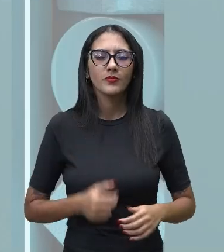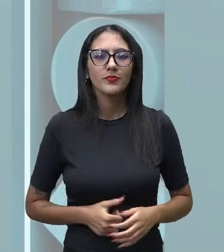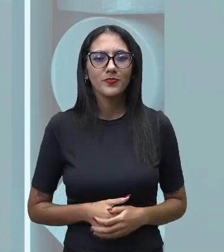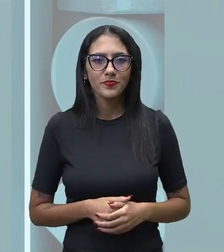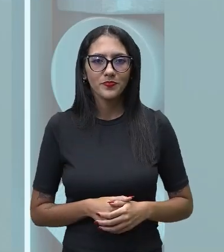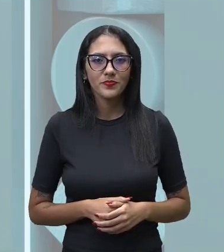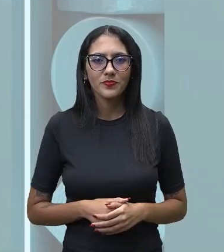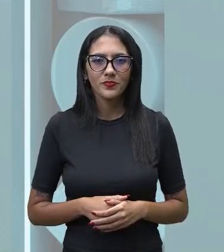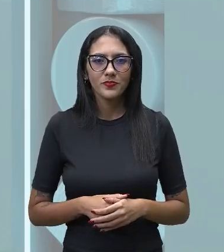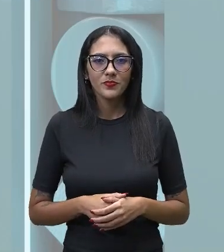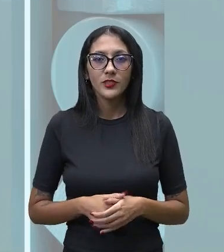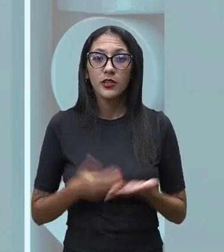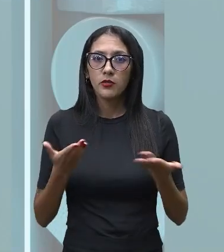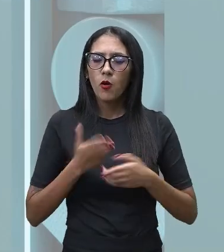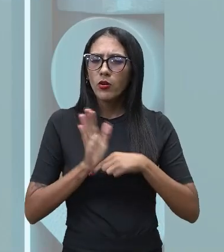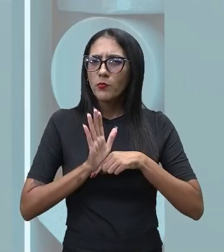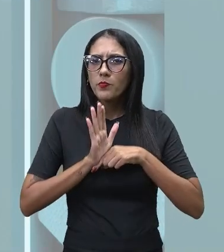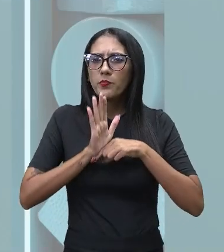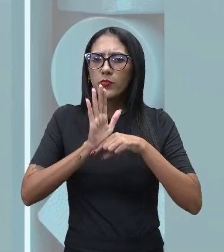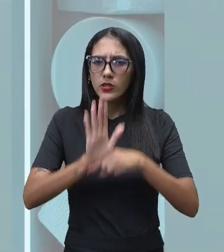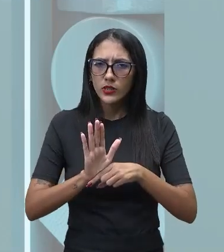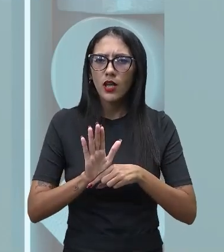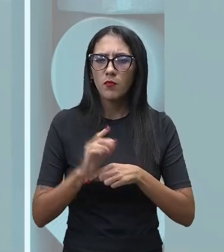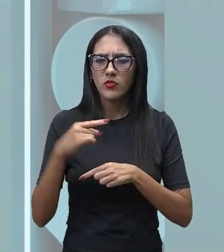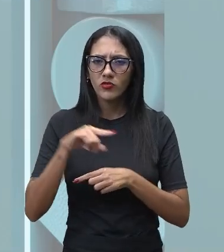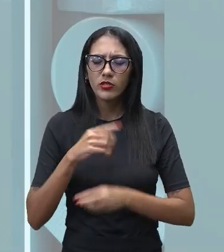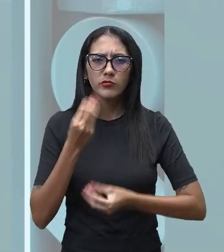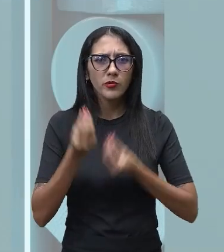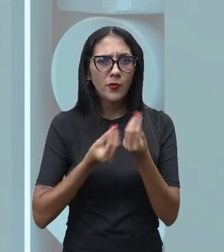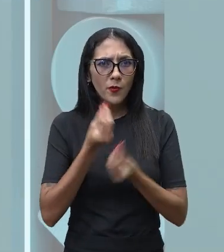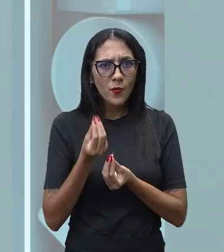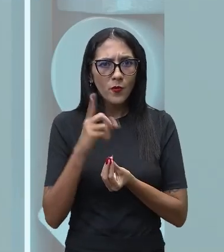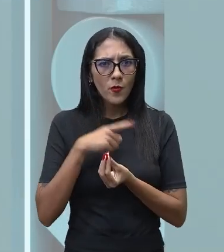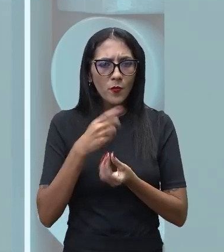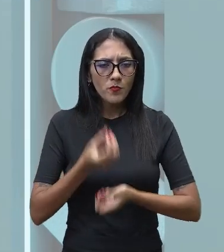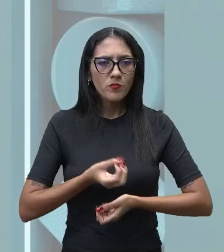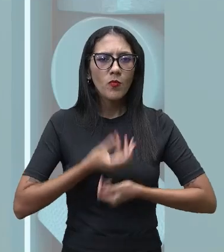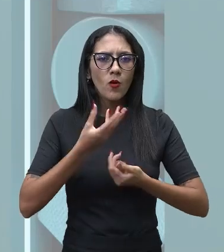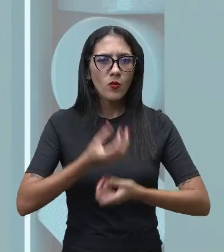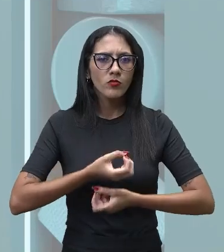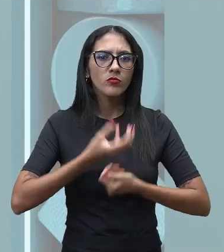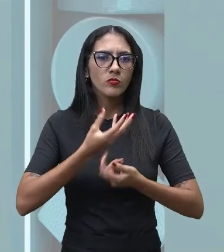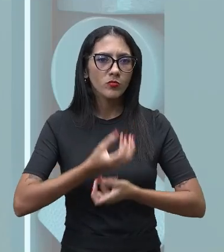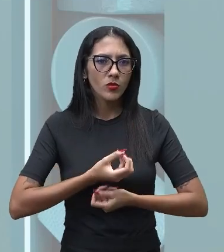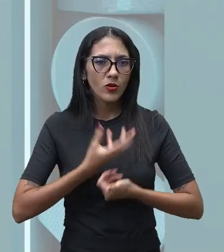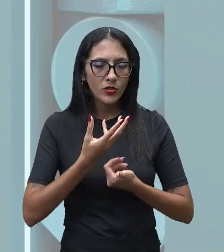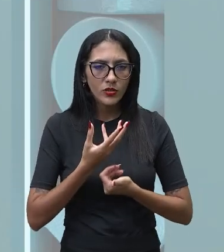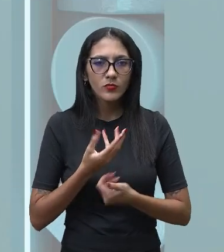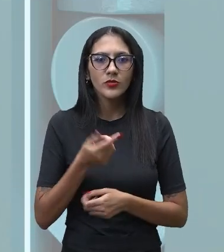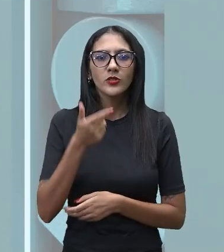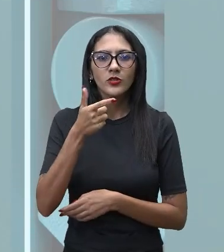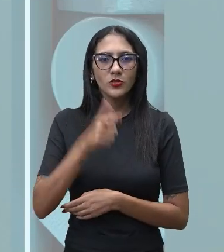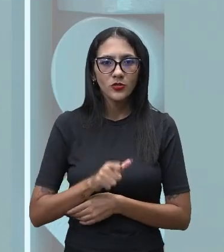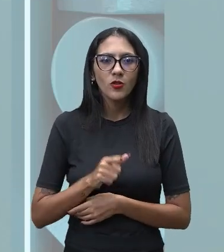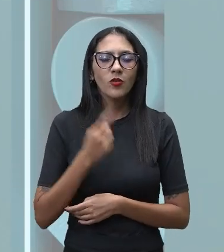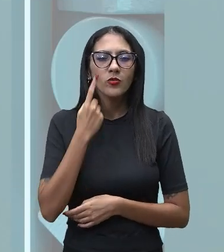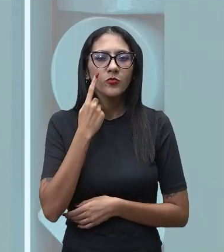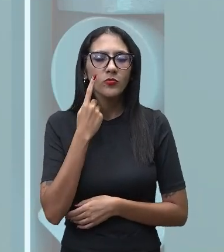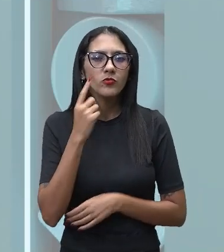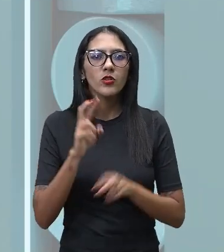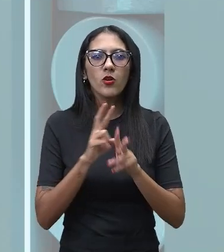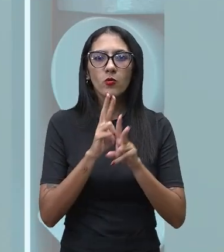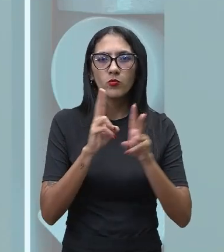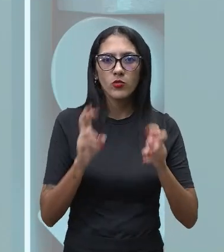mostrar para vocês uma dessas construções acontecendo, nós temos mais uma vez o nosso poema Mar